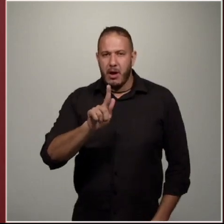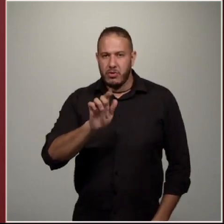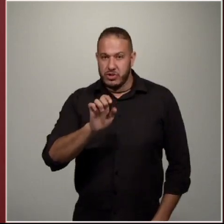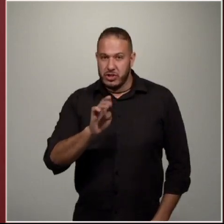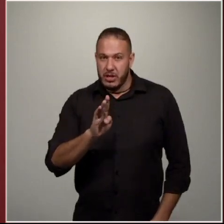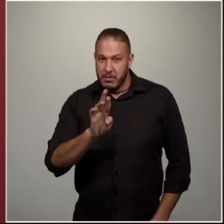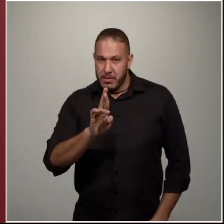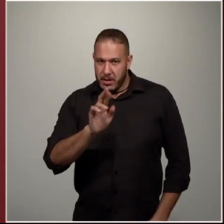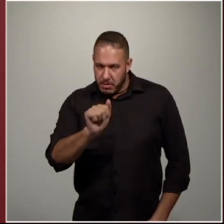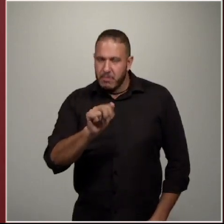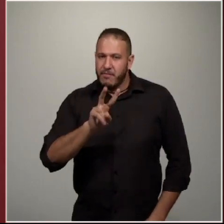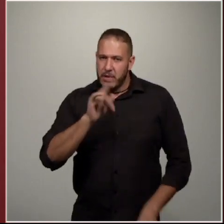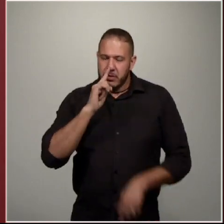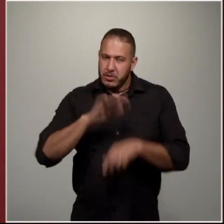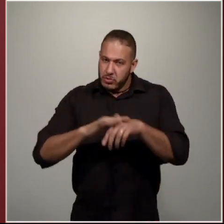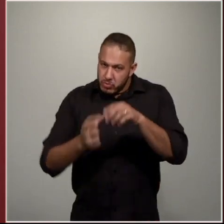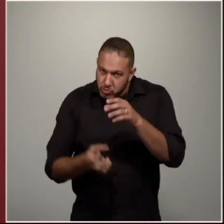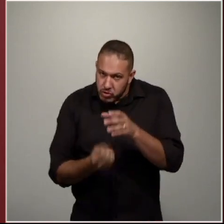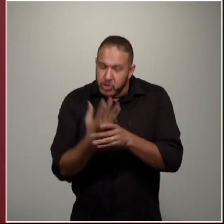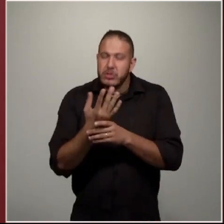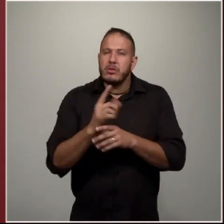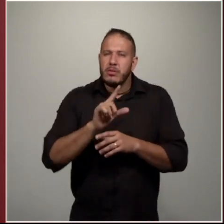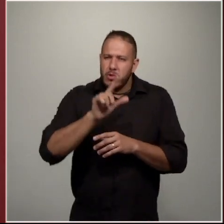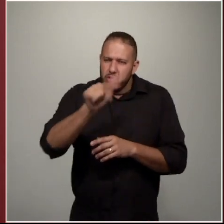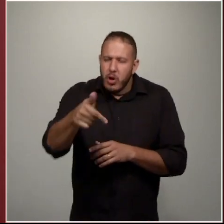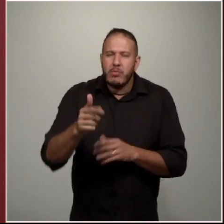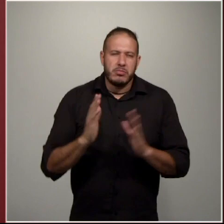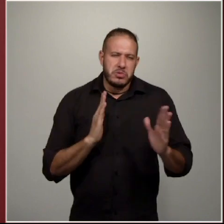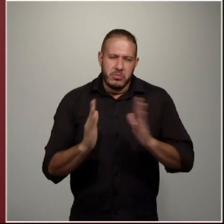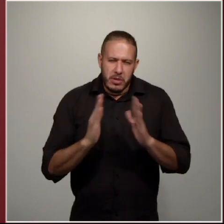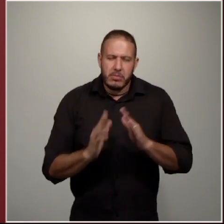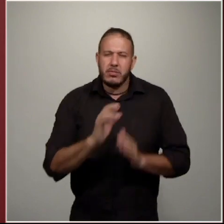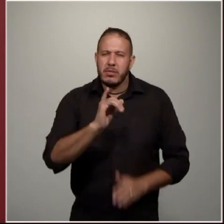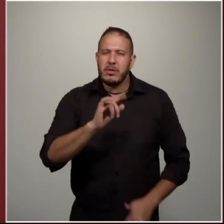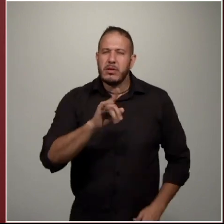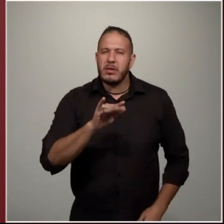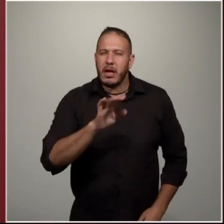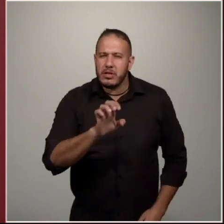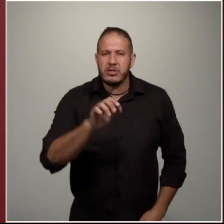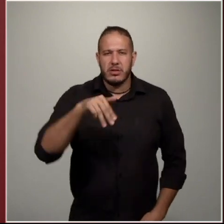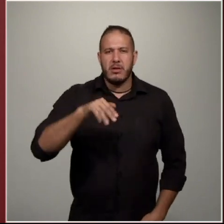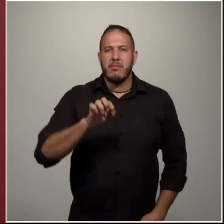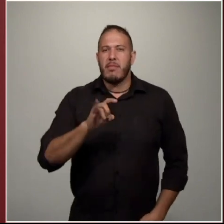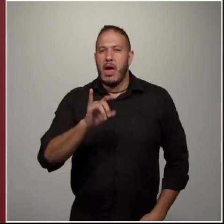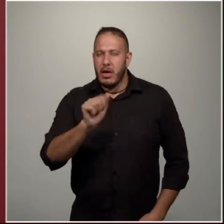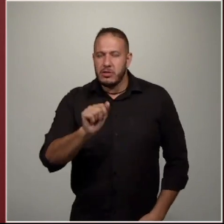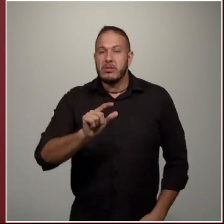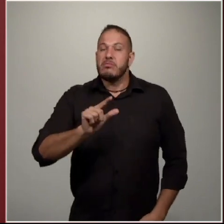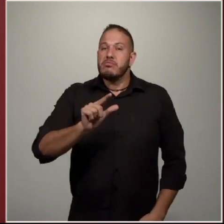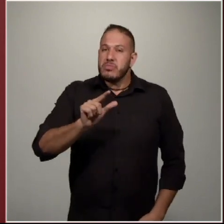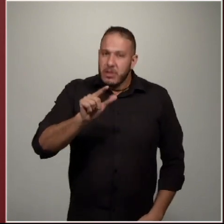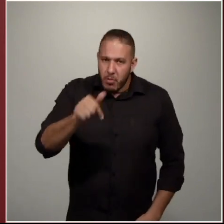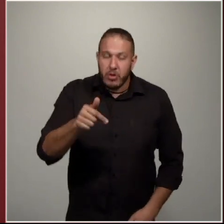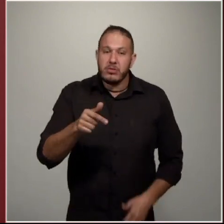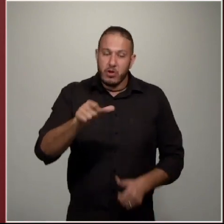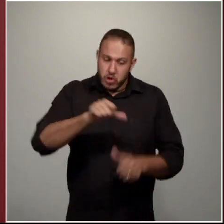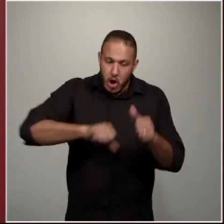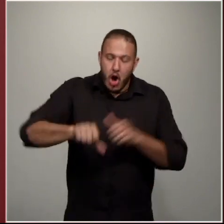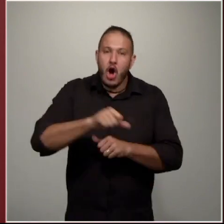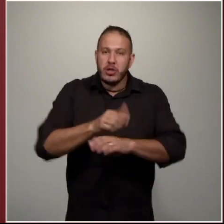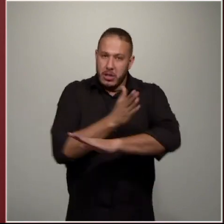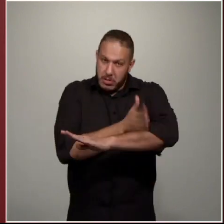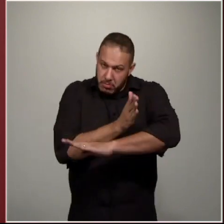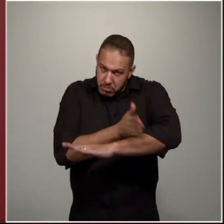surgimento na idade antiga mas ela surge na idade média e realmente toma uma forma muito parecida com a atual né